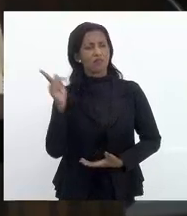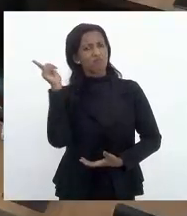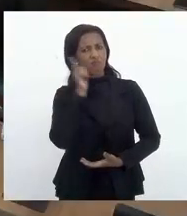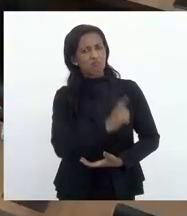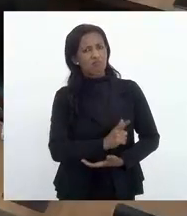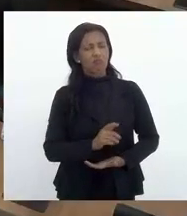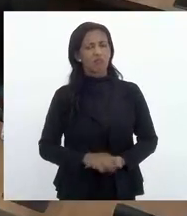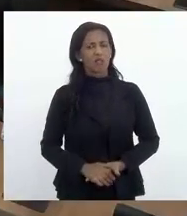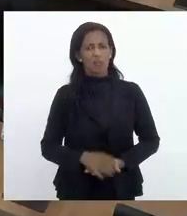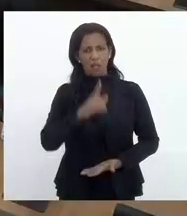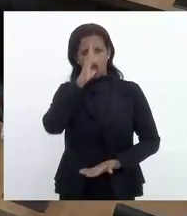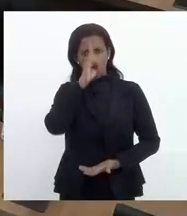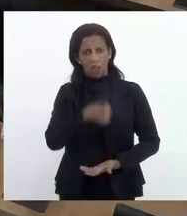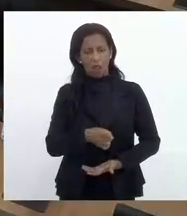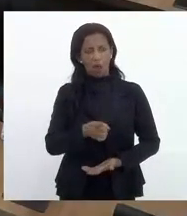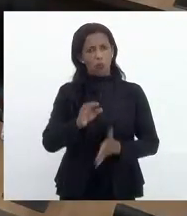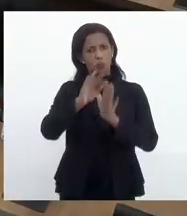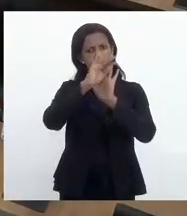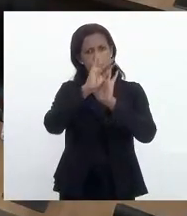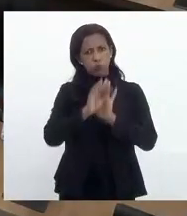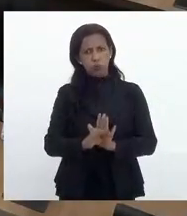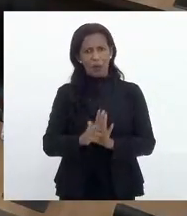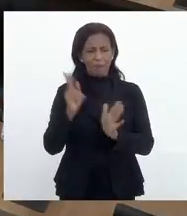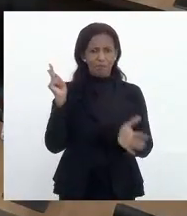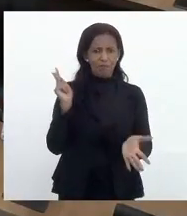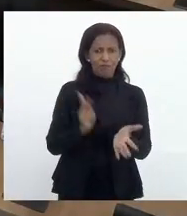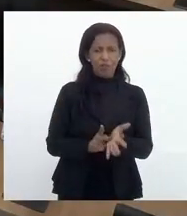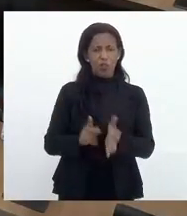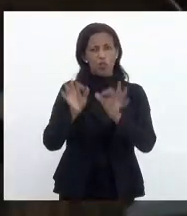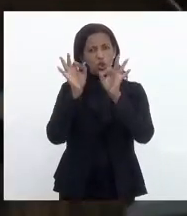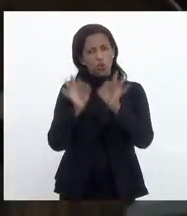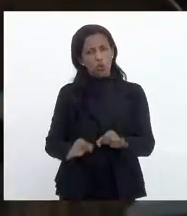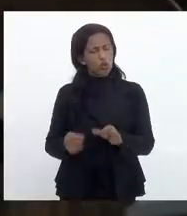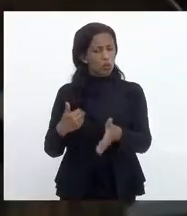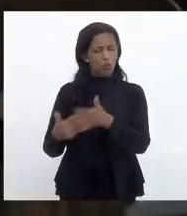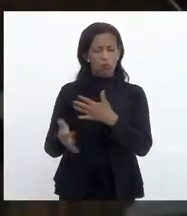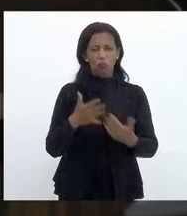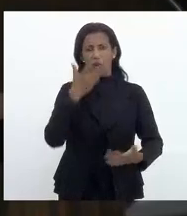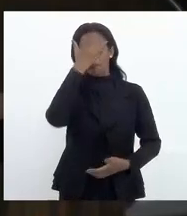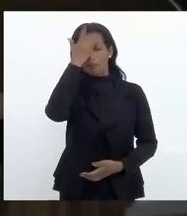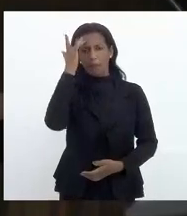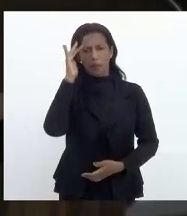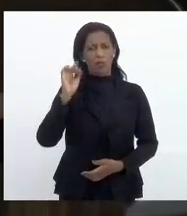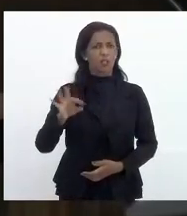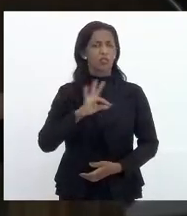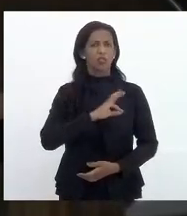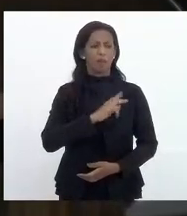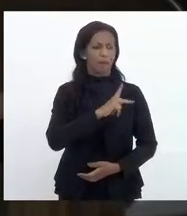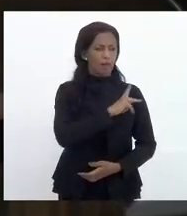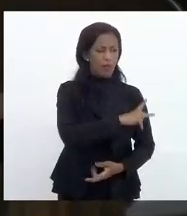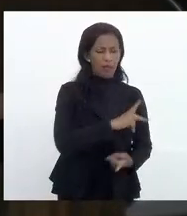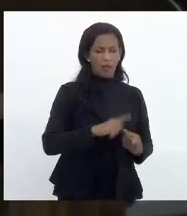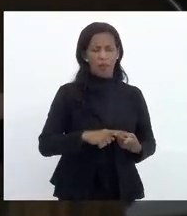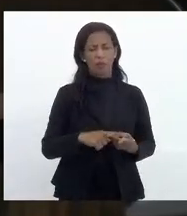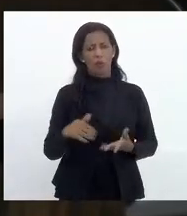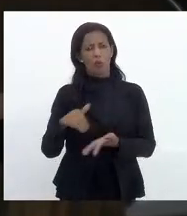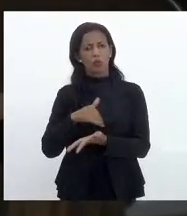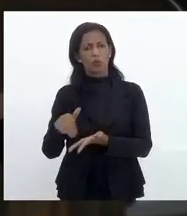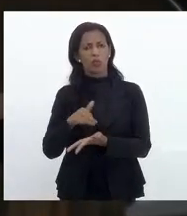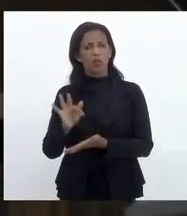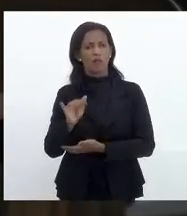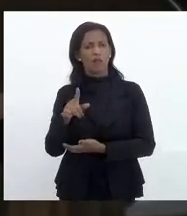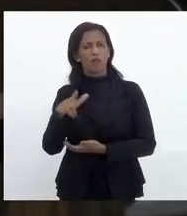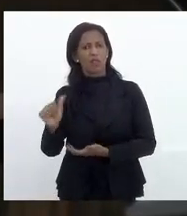consiga dar uma ordem de sente a quem quer seja seja a polícia militar ou a secretaria